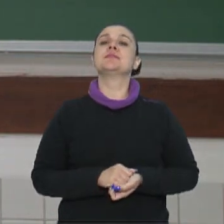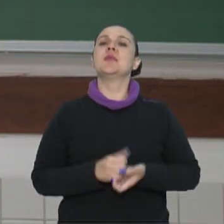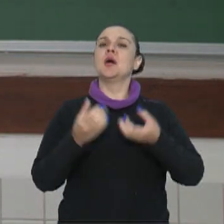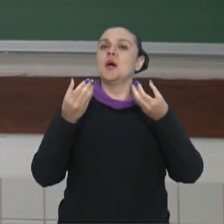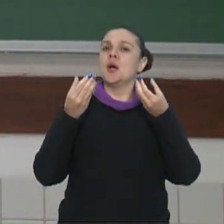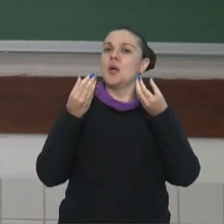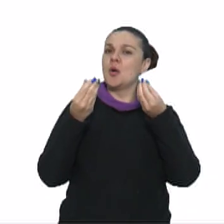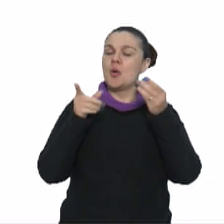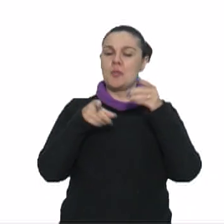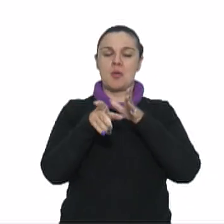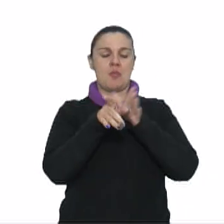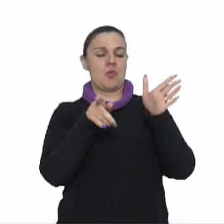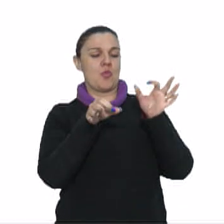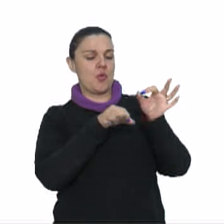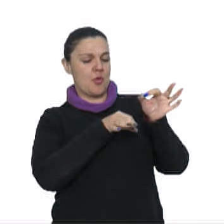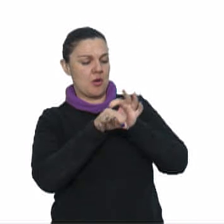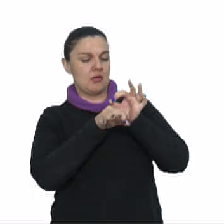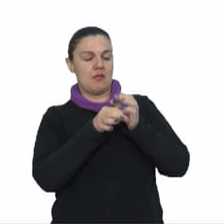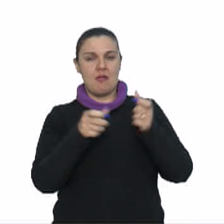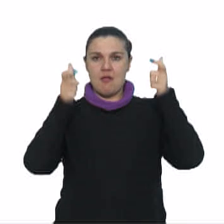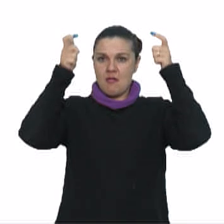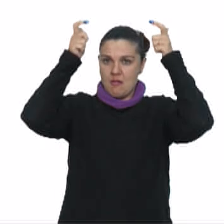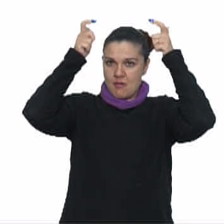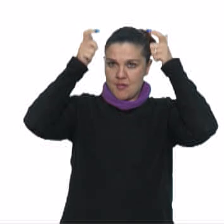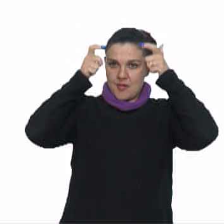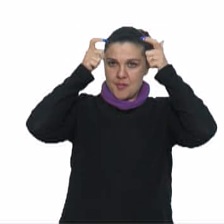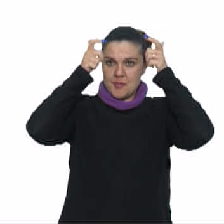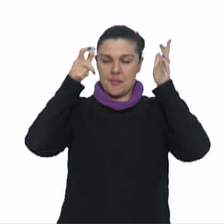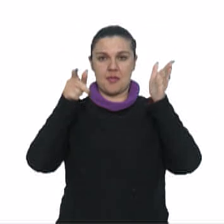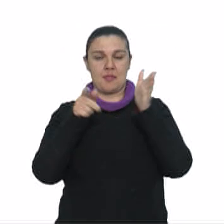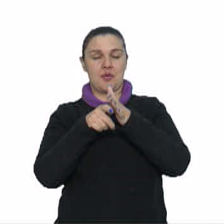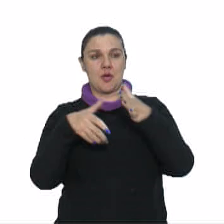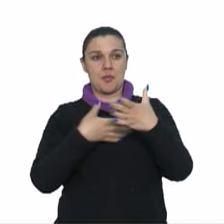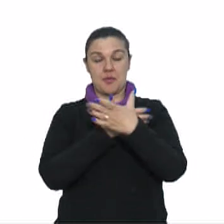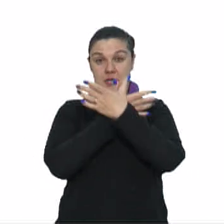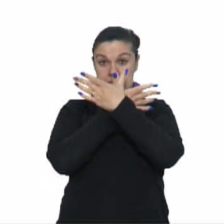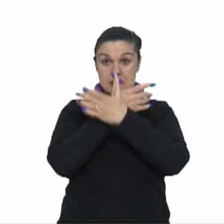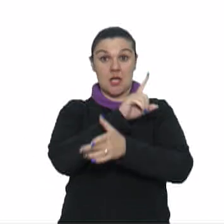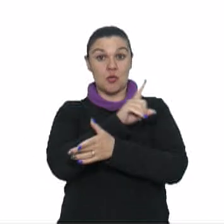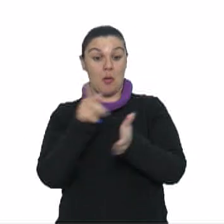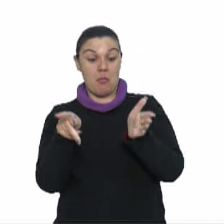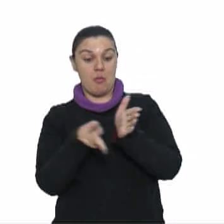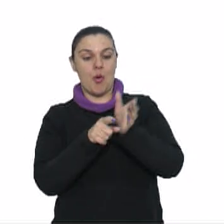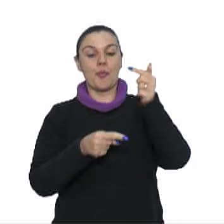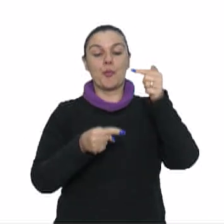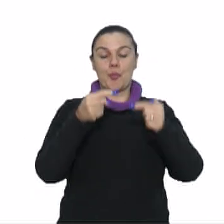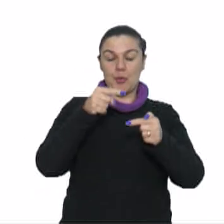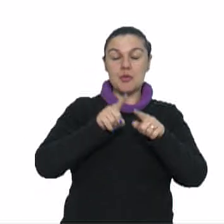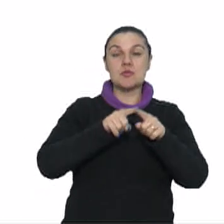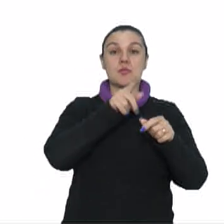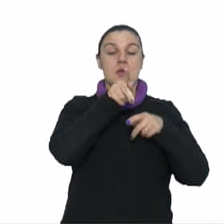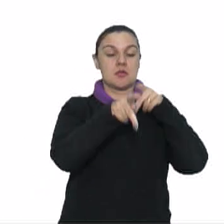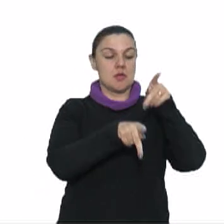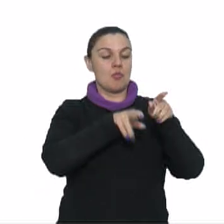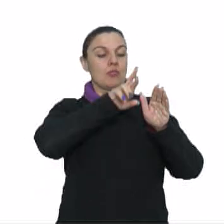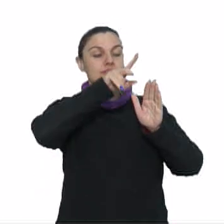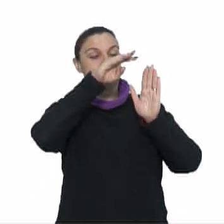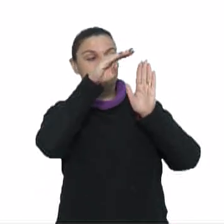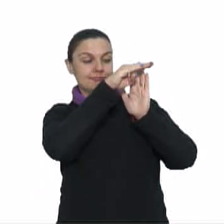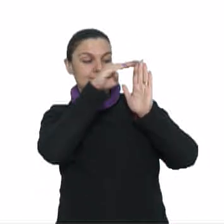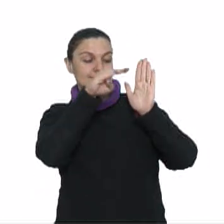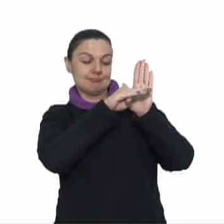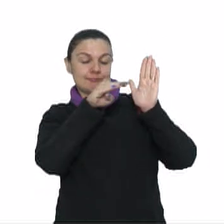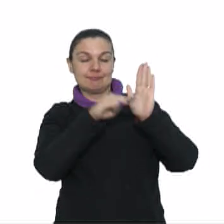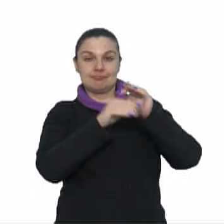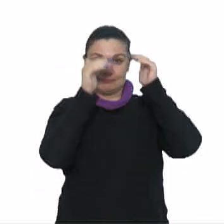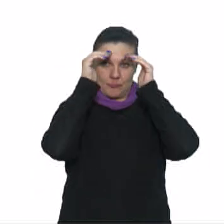Como que era formado o Império Azteca? O Império Azteca não é uma unidade política, mas sim formado por povos de diferentes graus de